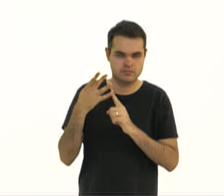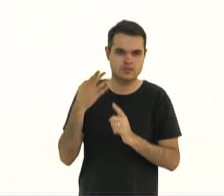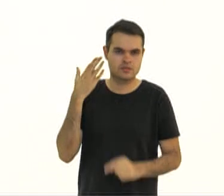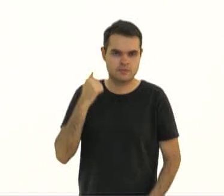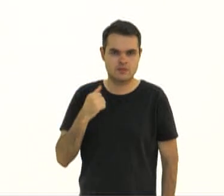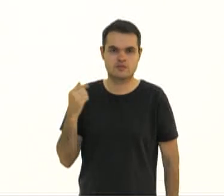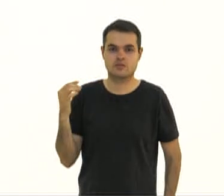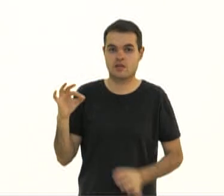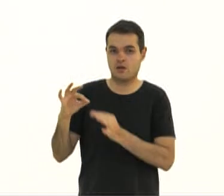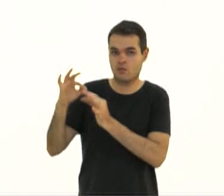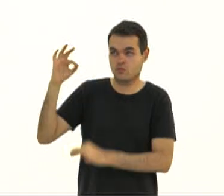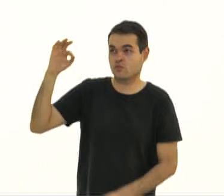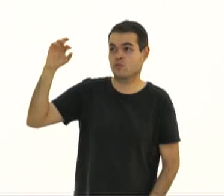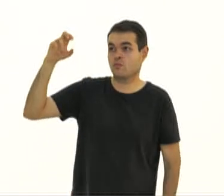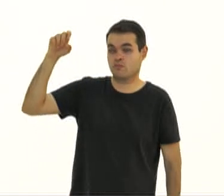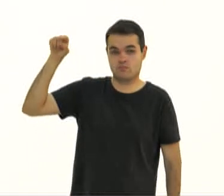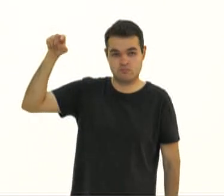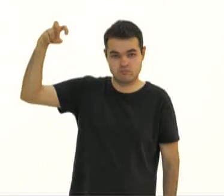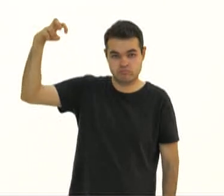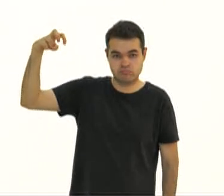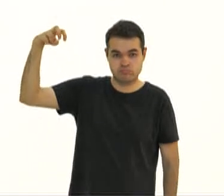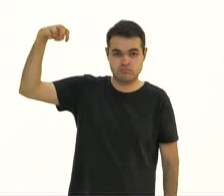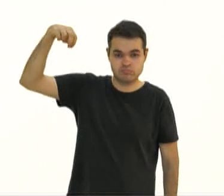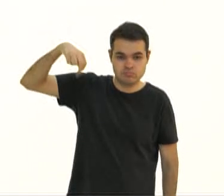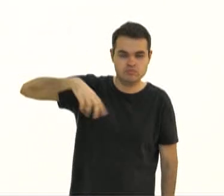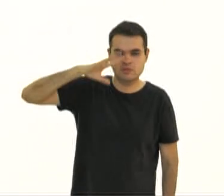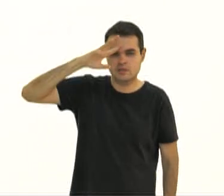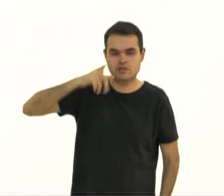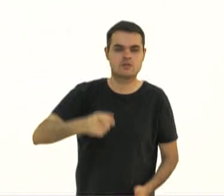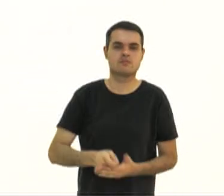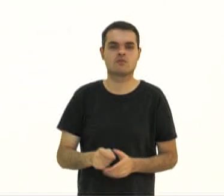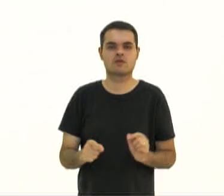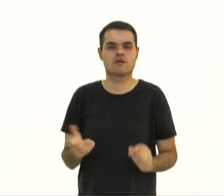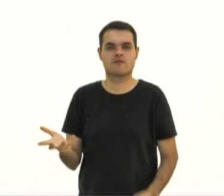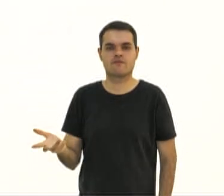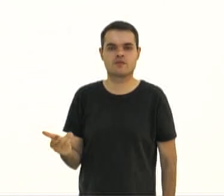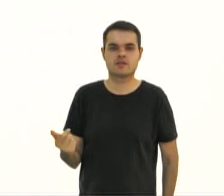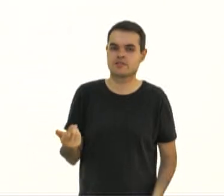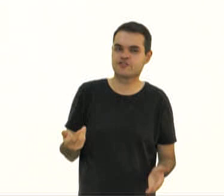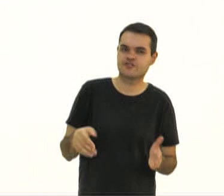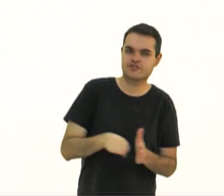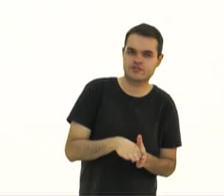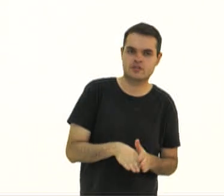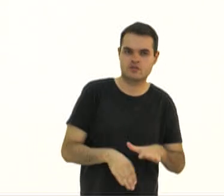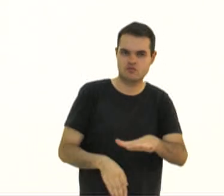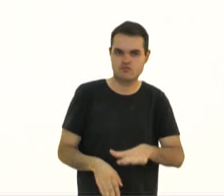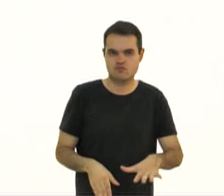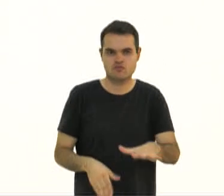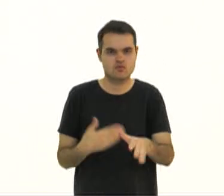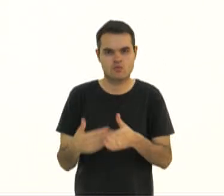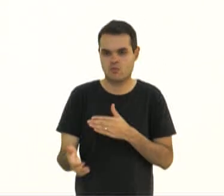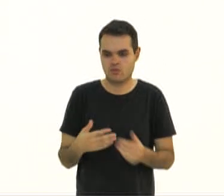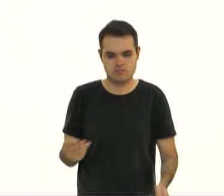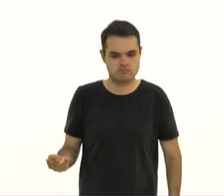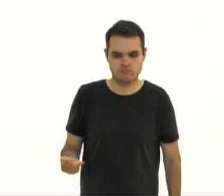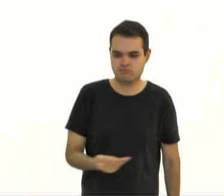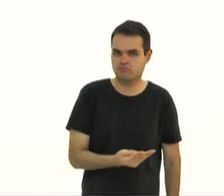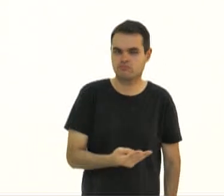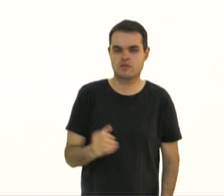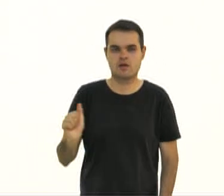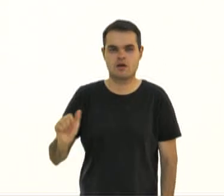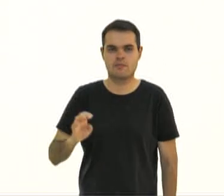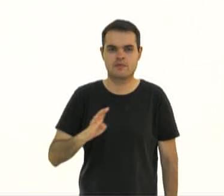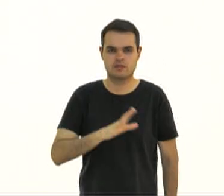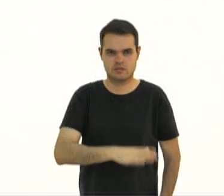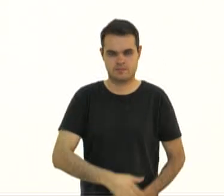que o porco parte do repouso, podemos determinar a velocidade com que ele chega ao solo para qualquer uma das trajetórias A,